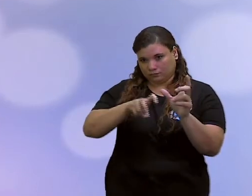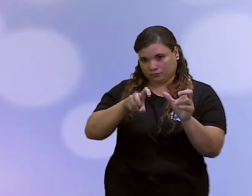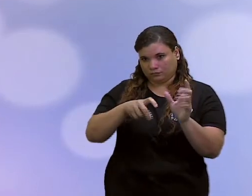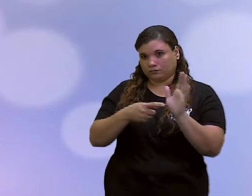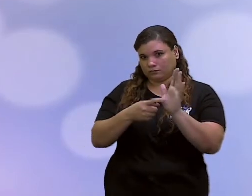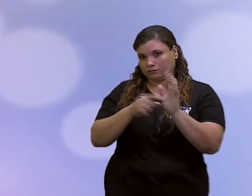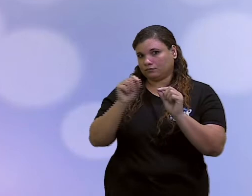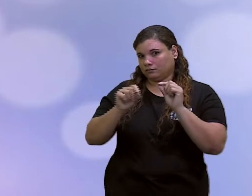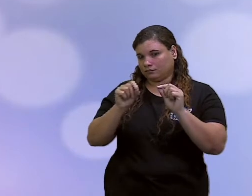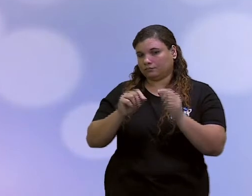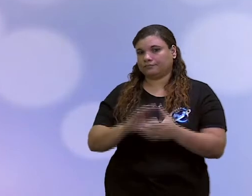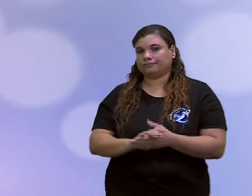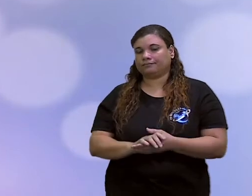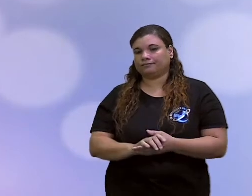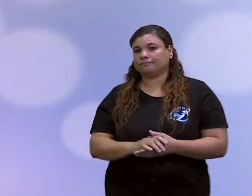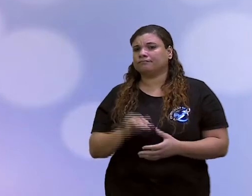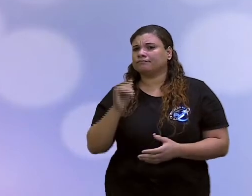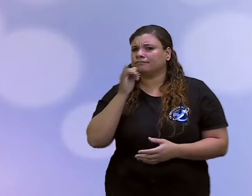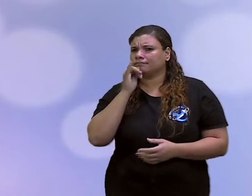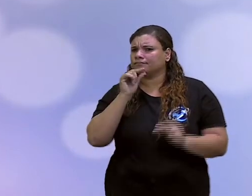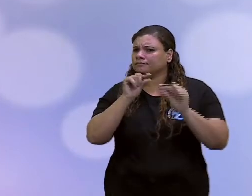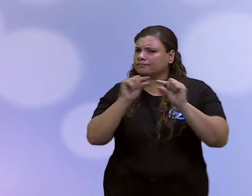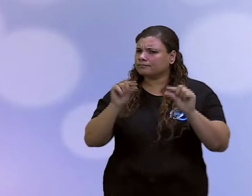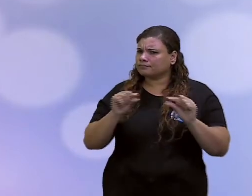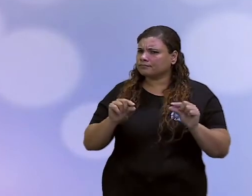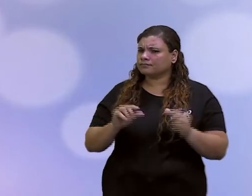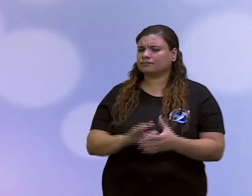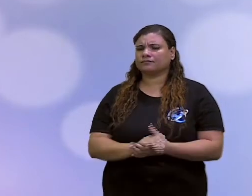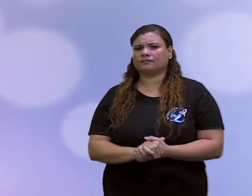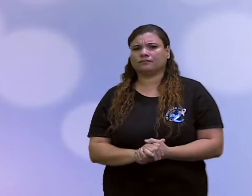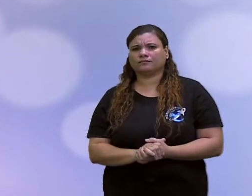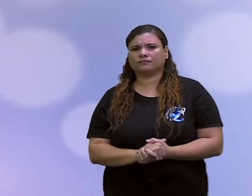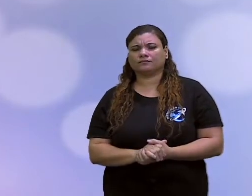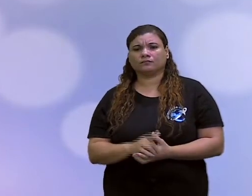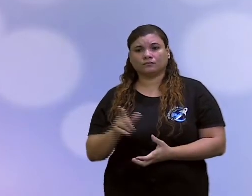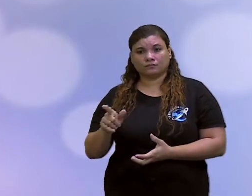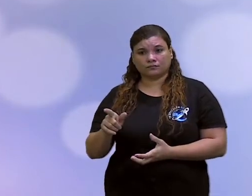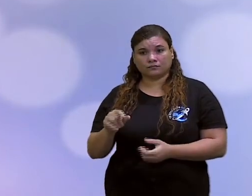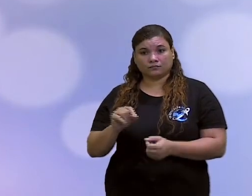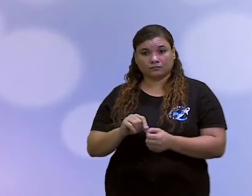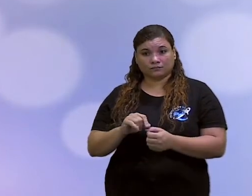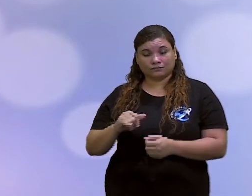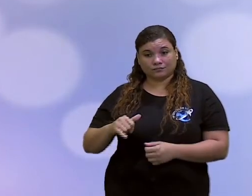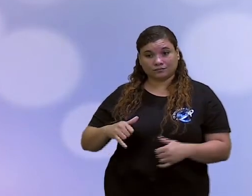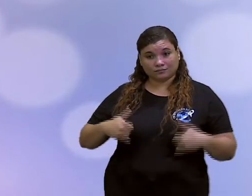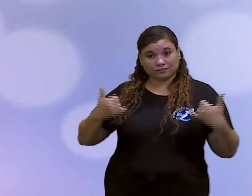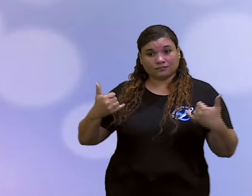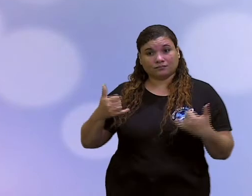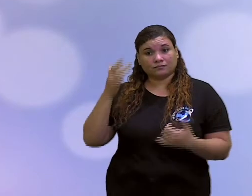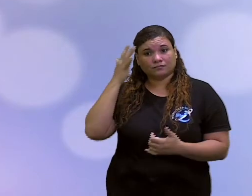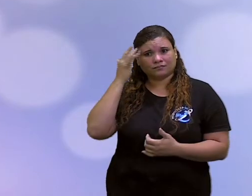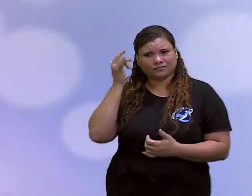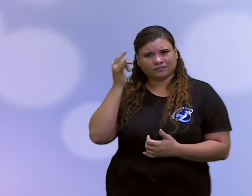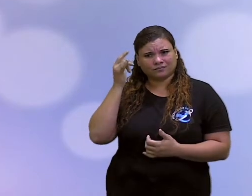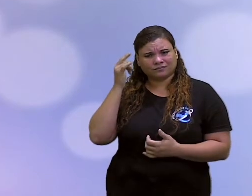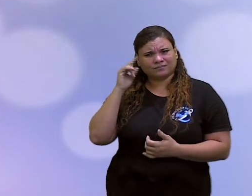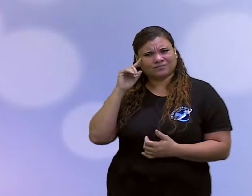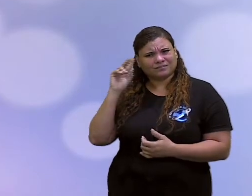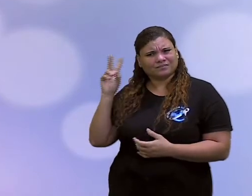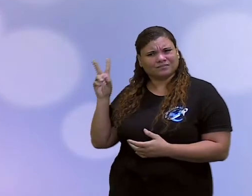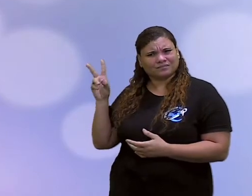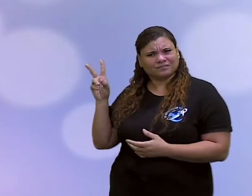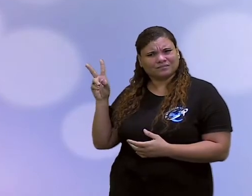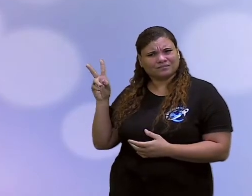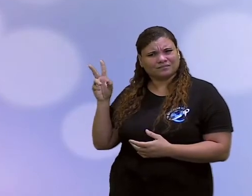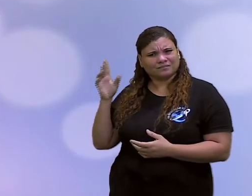faz aniversário amanhã. Percebam que esse amanhã é um advérbio, denota tempo, não é mesmo? Isso.